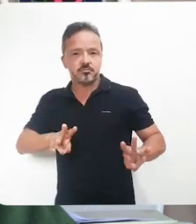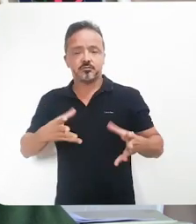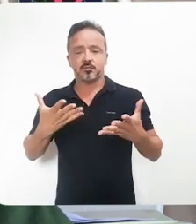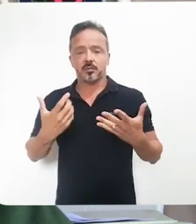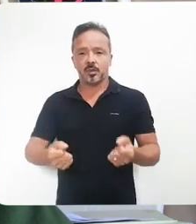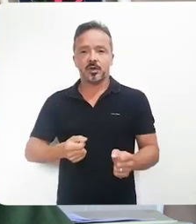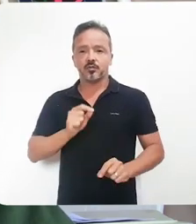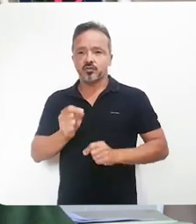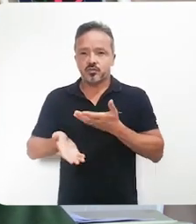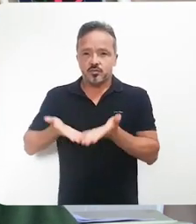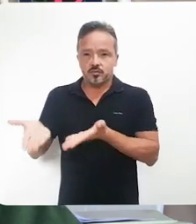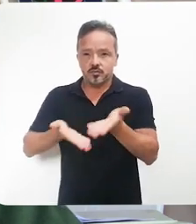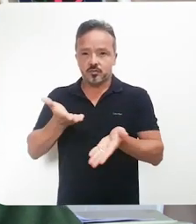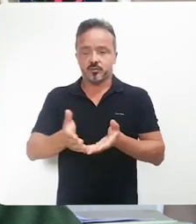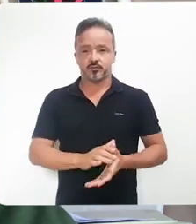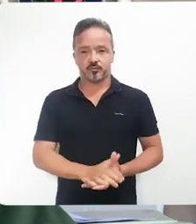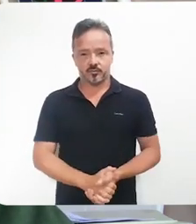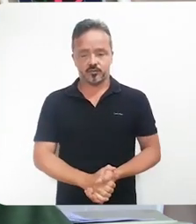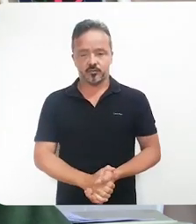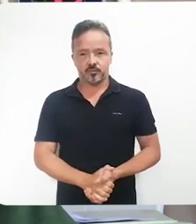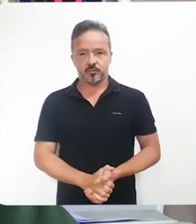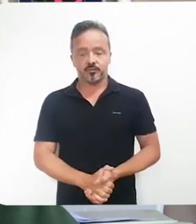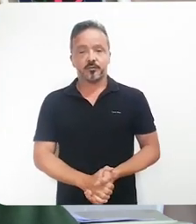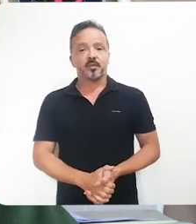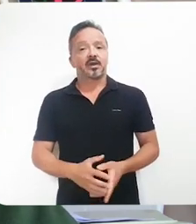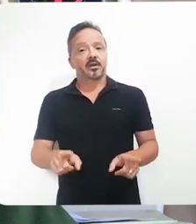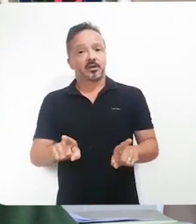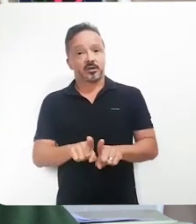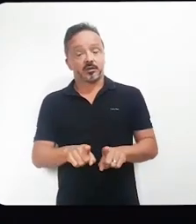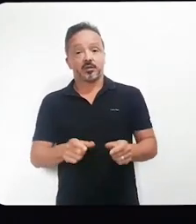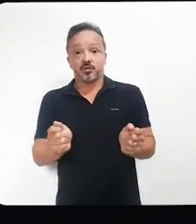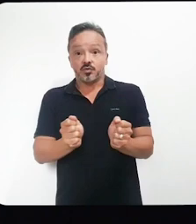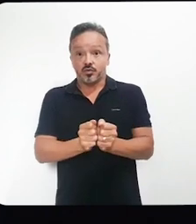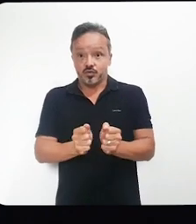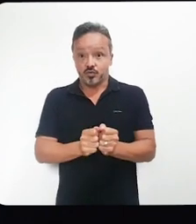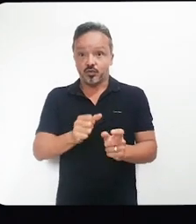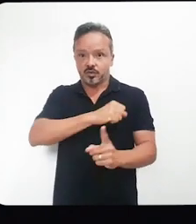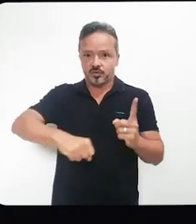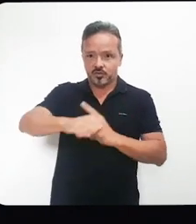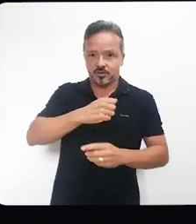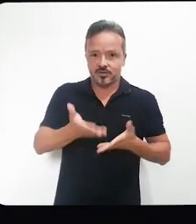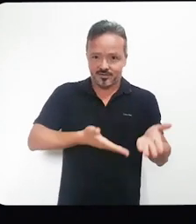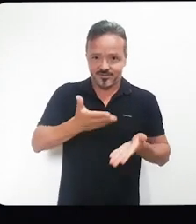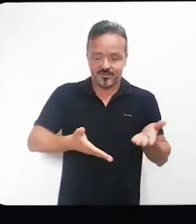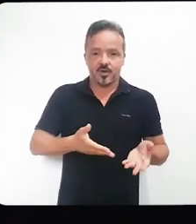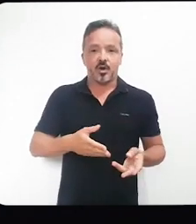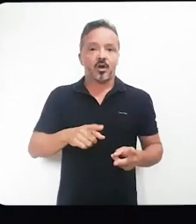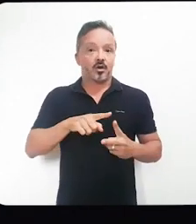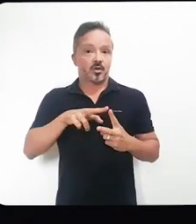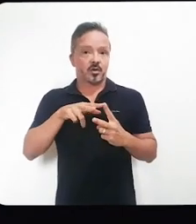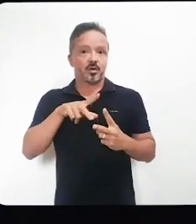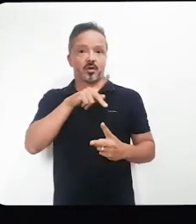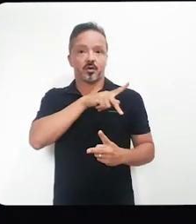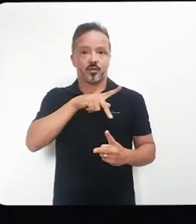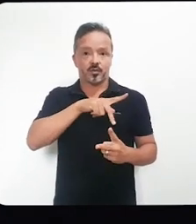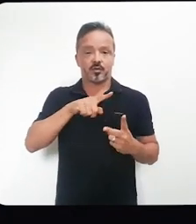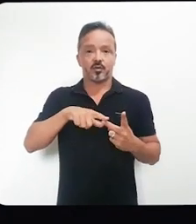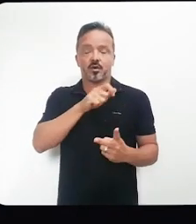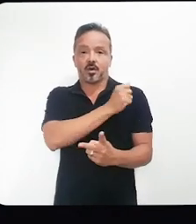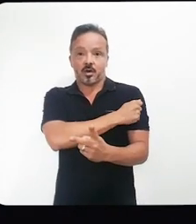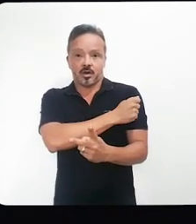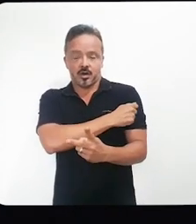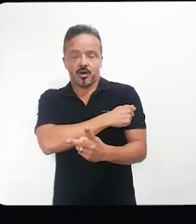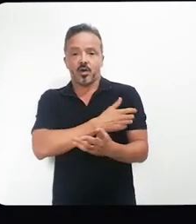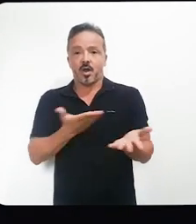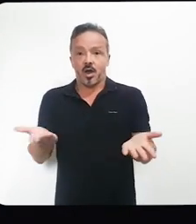como voluntários nesse sistema auxilia muitos profissionais de saúde. Além dessas ações junto à comunidade, professores e